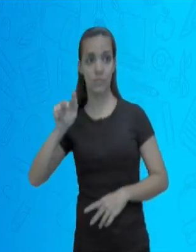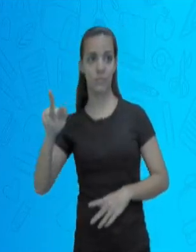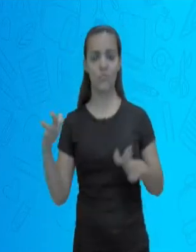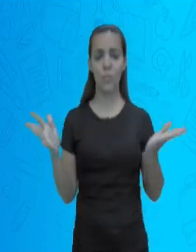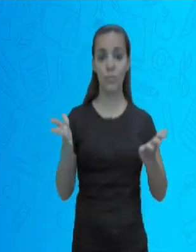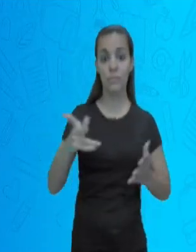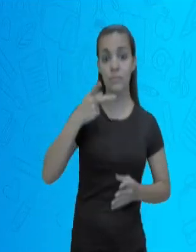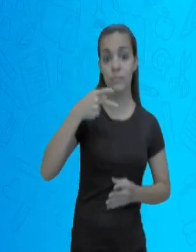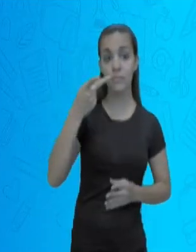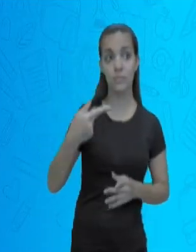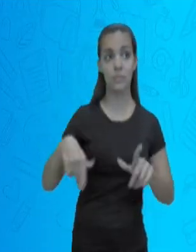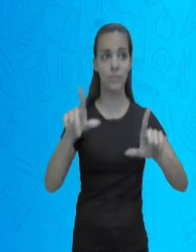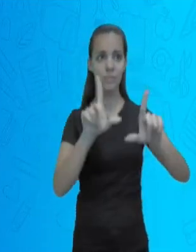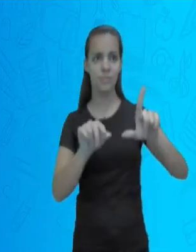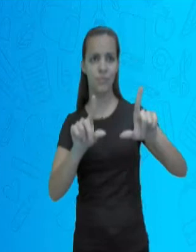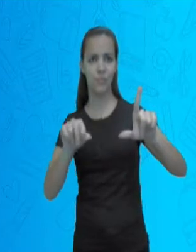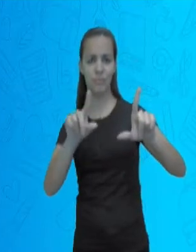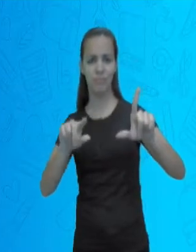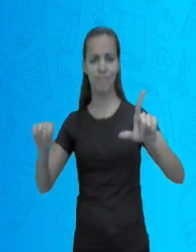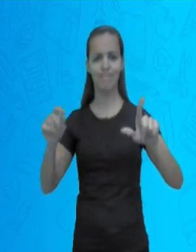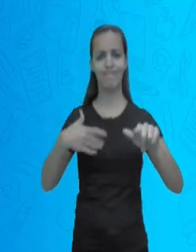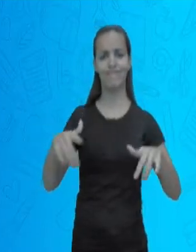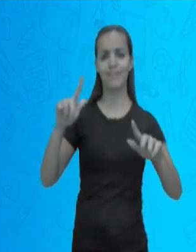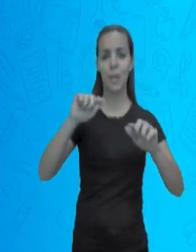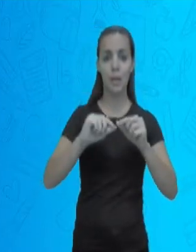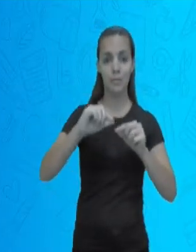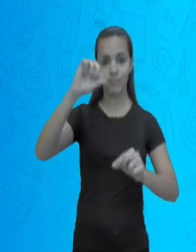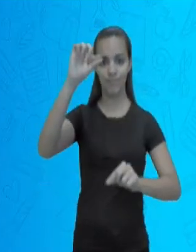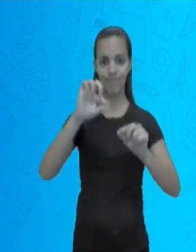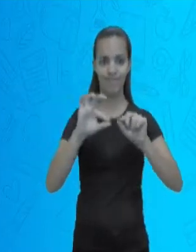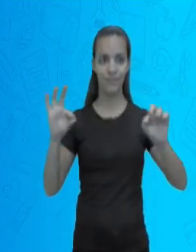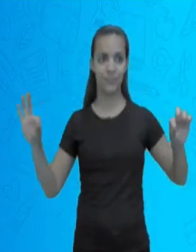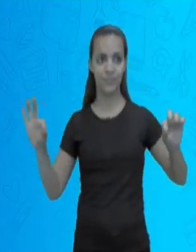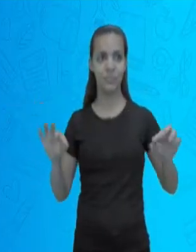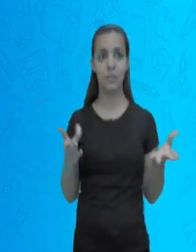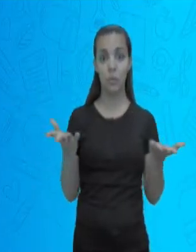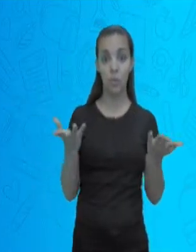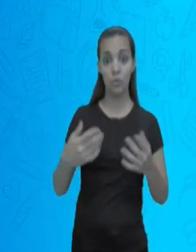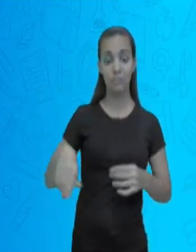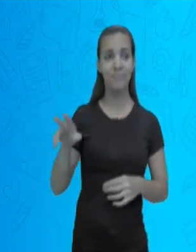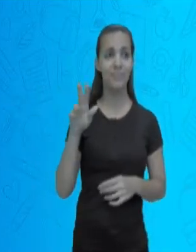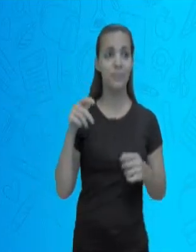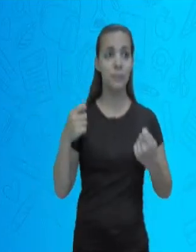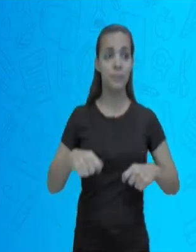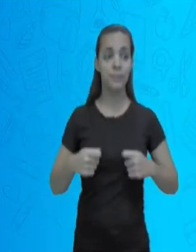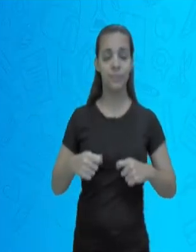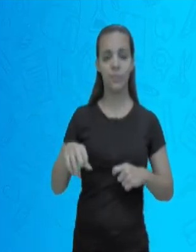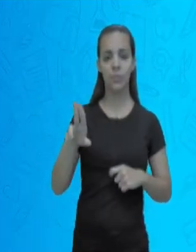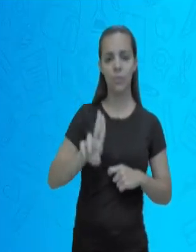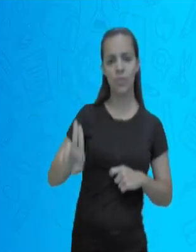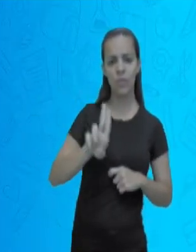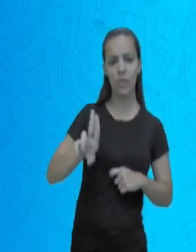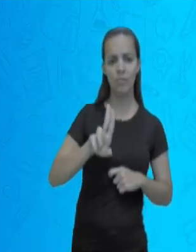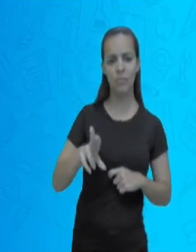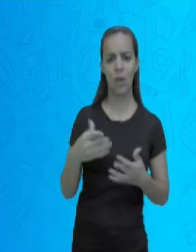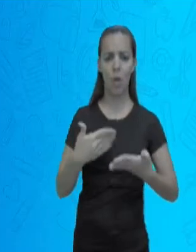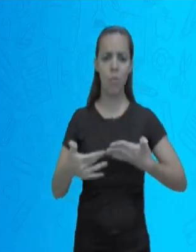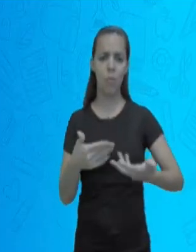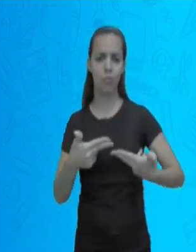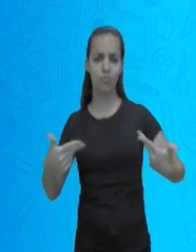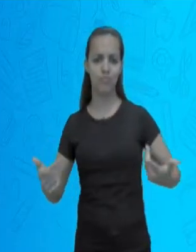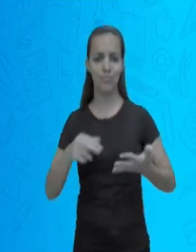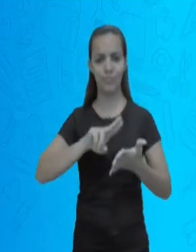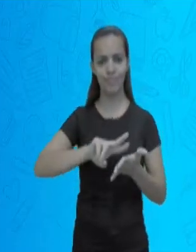sobre os elementos primitivos da geometria. Para isso, nós vamos utilizar alguns objetos que certamente você tem aí na